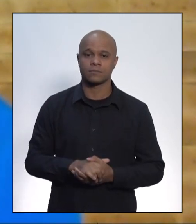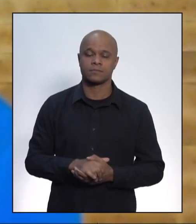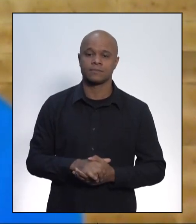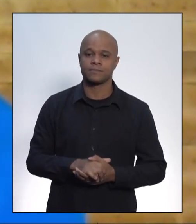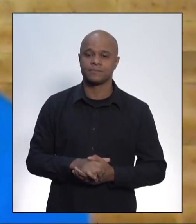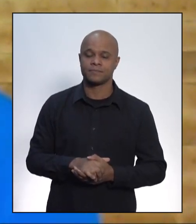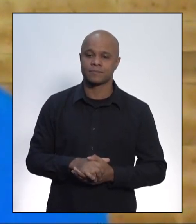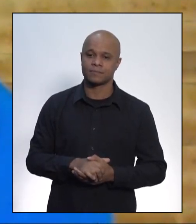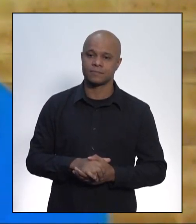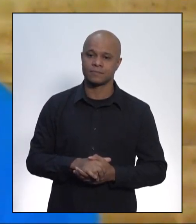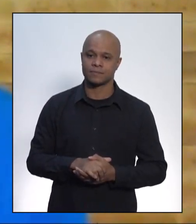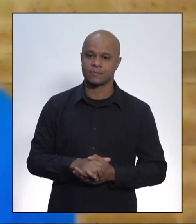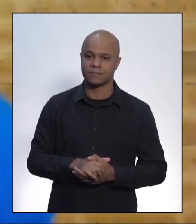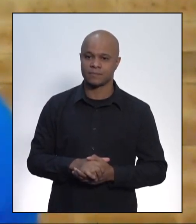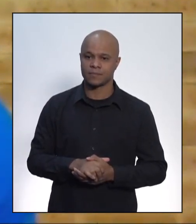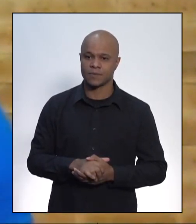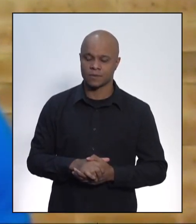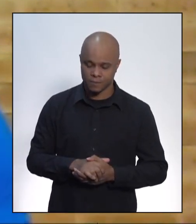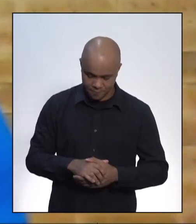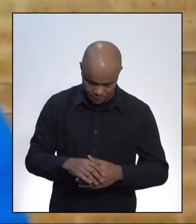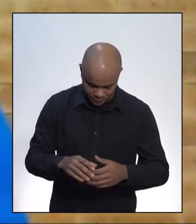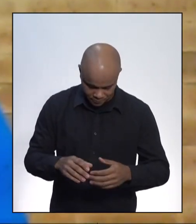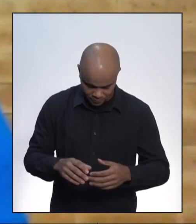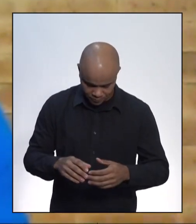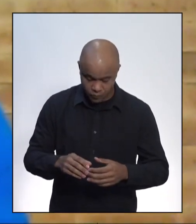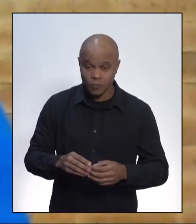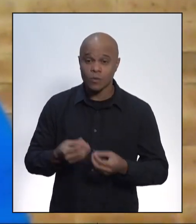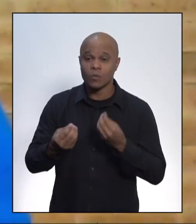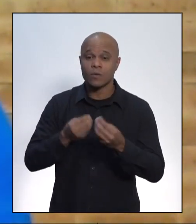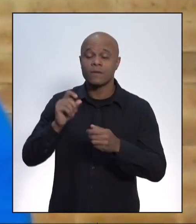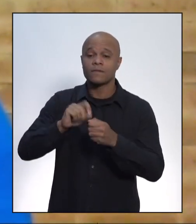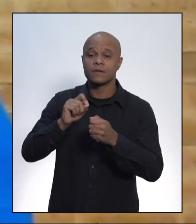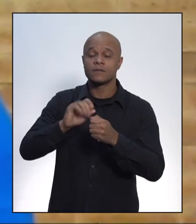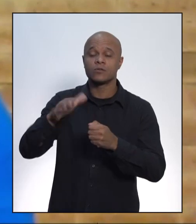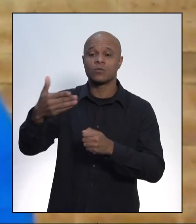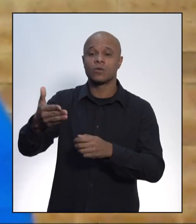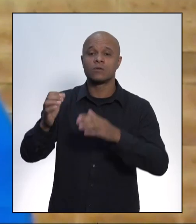O Kelvin pergunta, o que fazer quando o seu empreendimento estiver em risco?